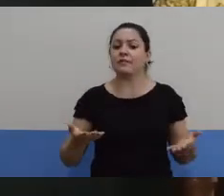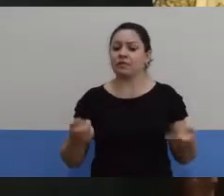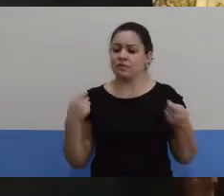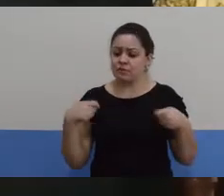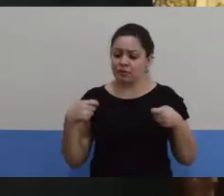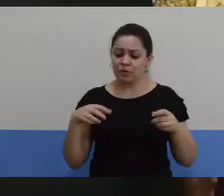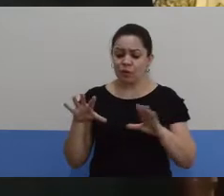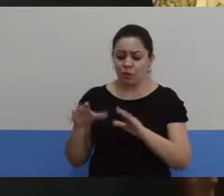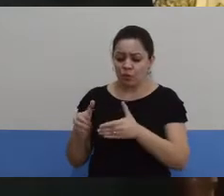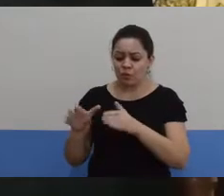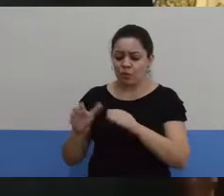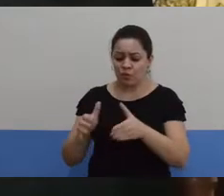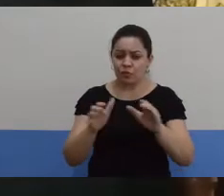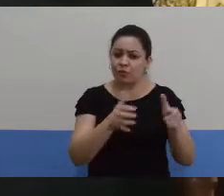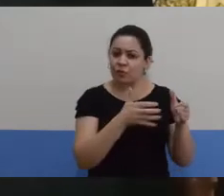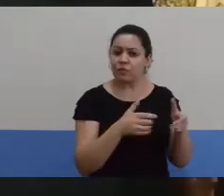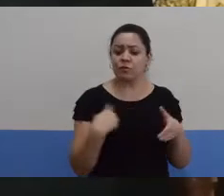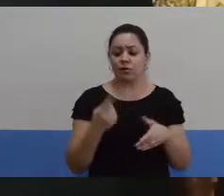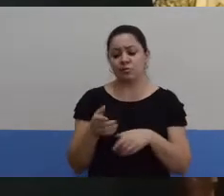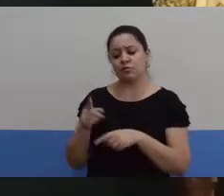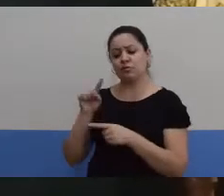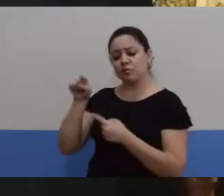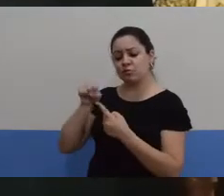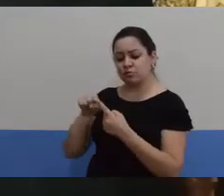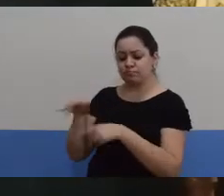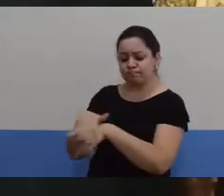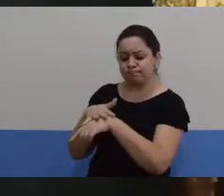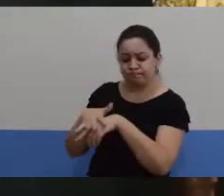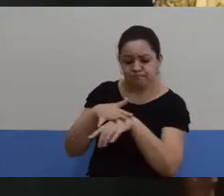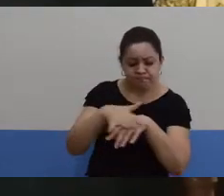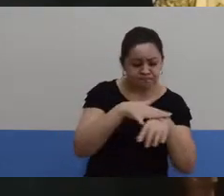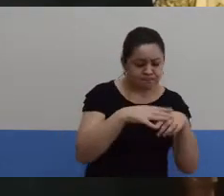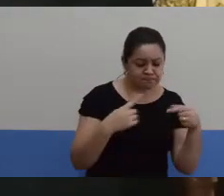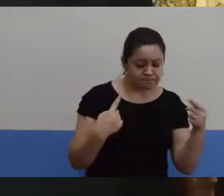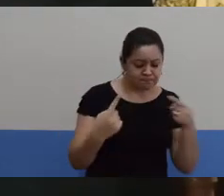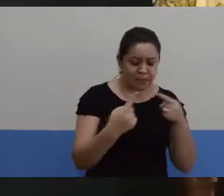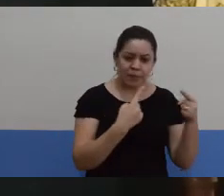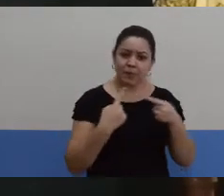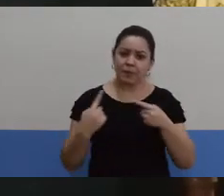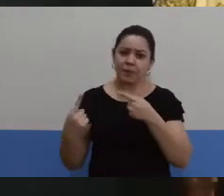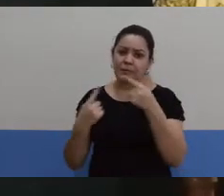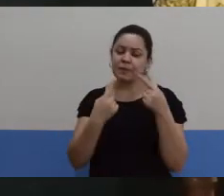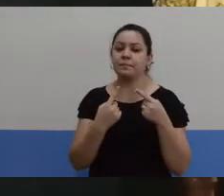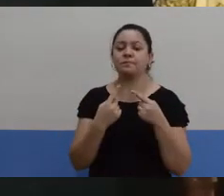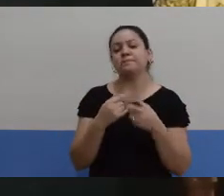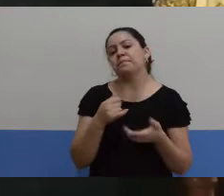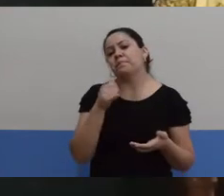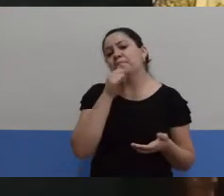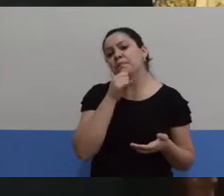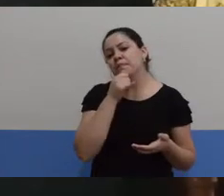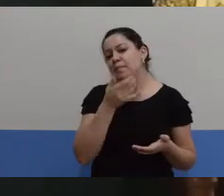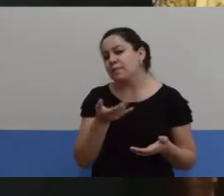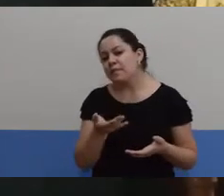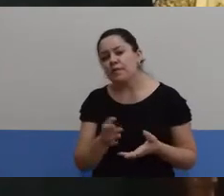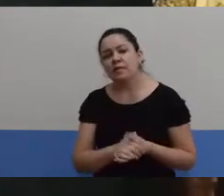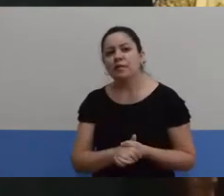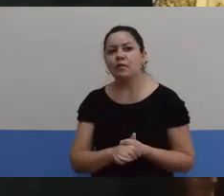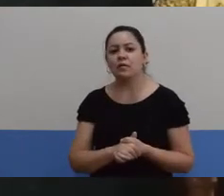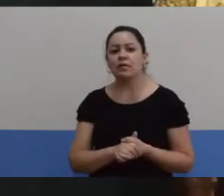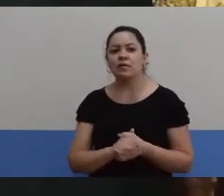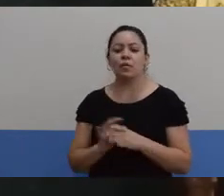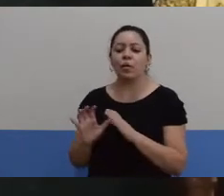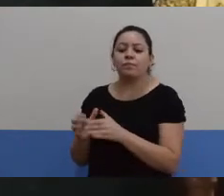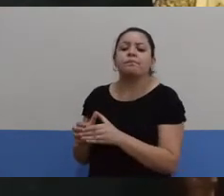que nós pretendemos conversar, nós pretendemos dialogar. Por exemplo, na área urbana, quais são os